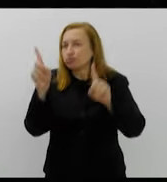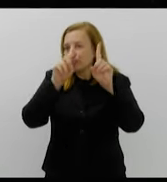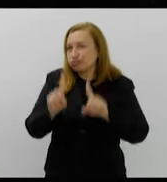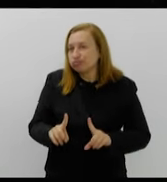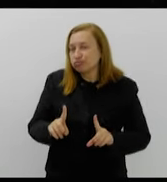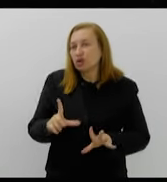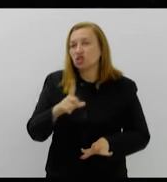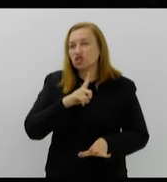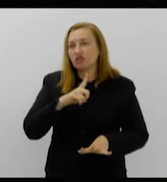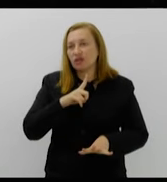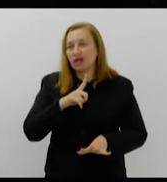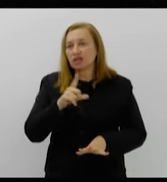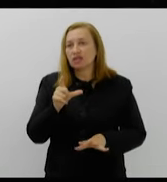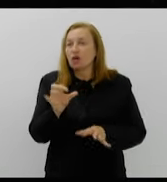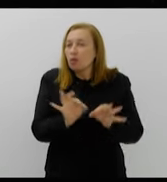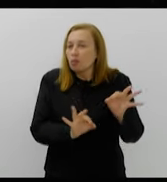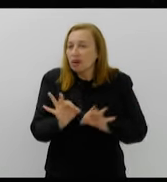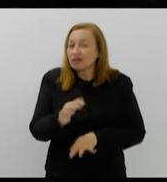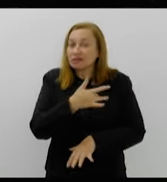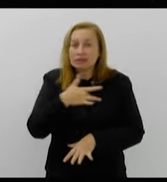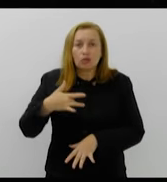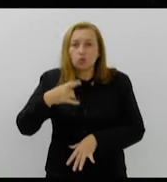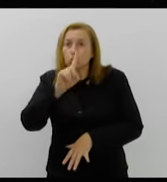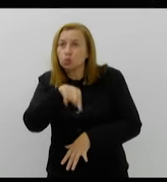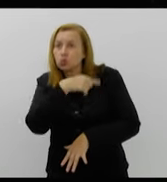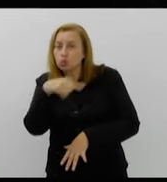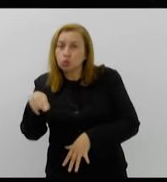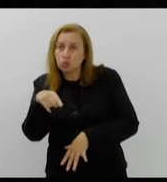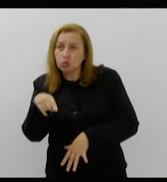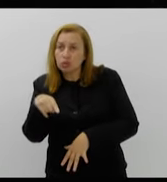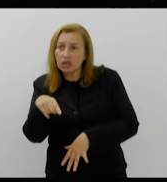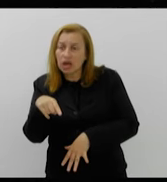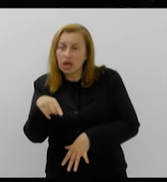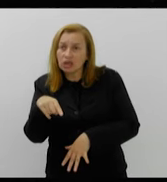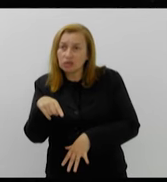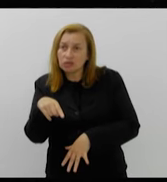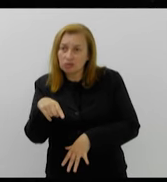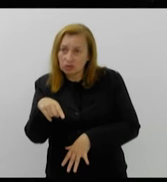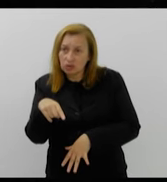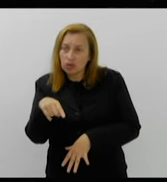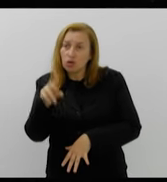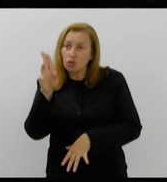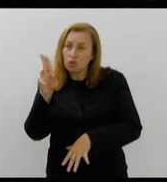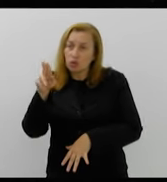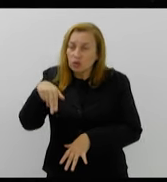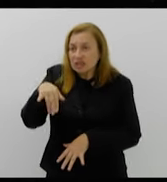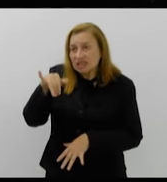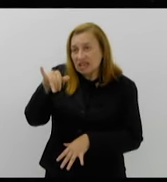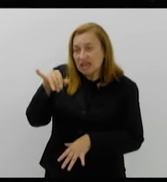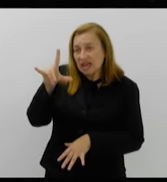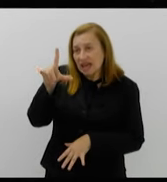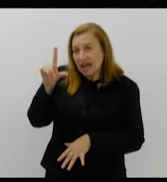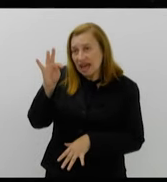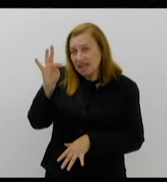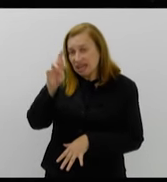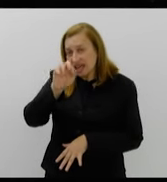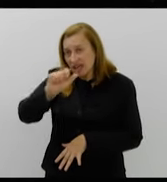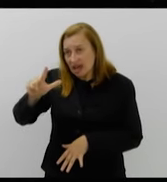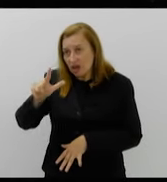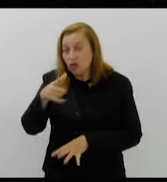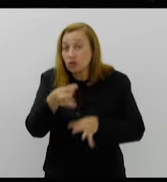tiveram seus planos de saúde cancelados de forma unilateral fazendo com que essas crianças tivessem os seus